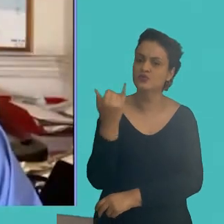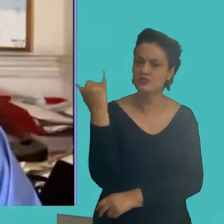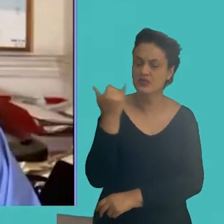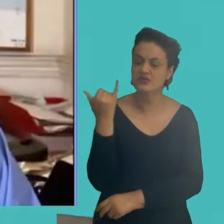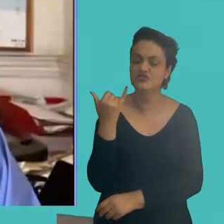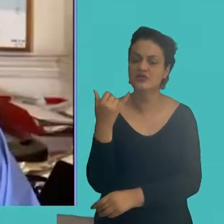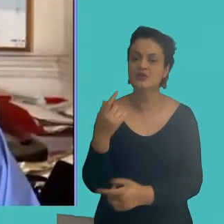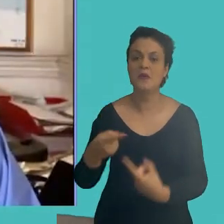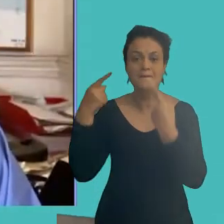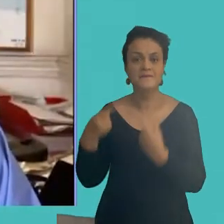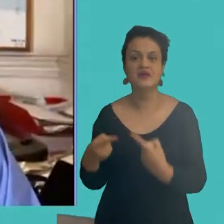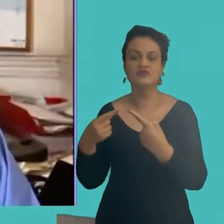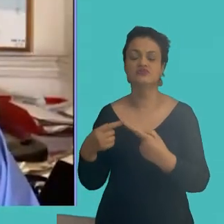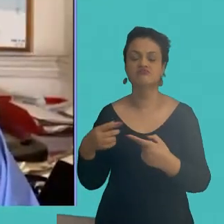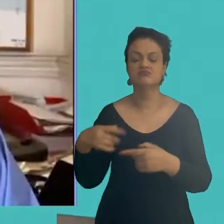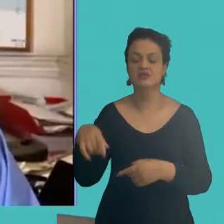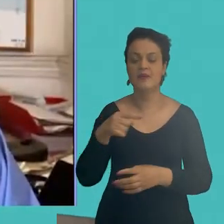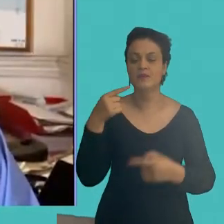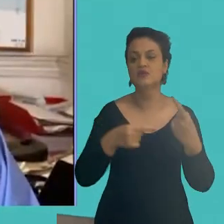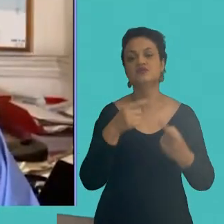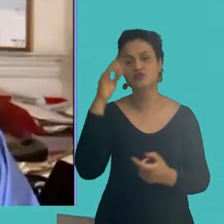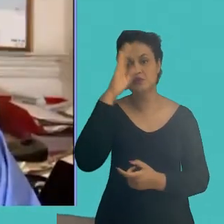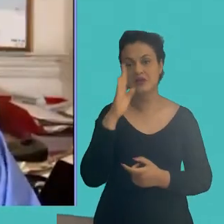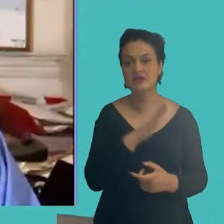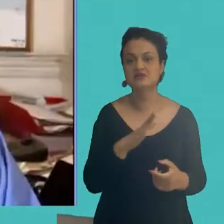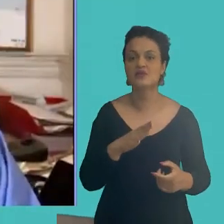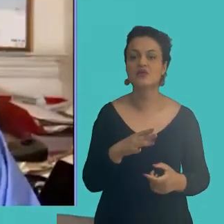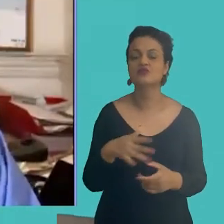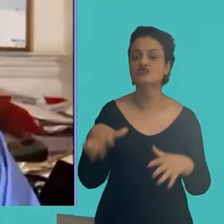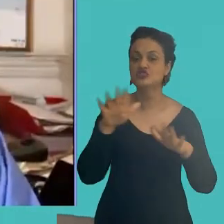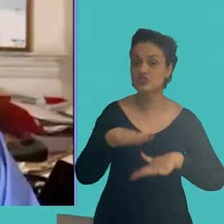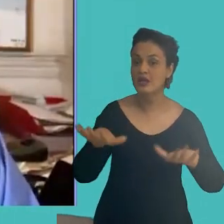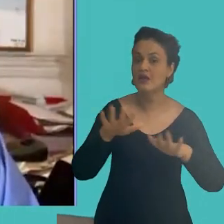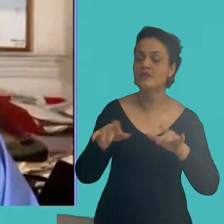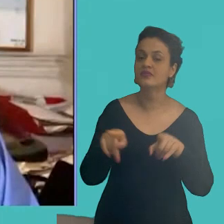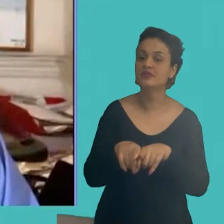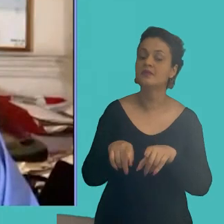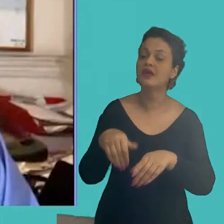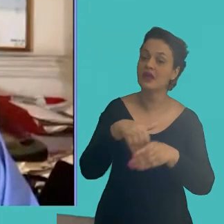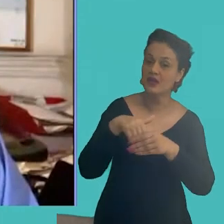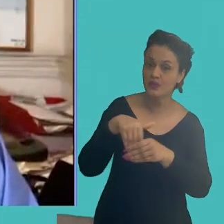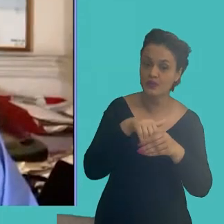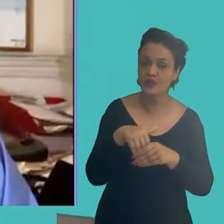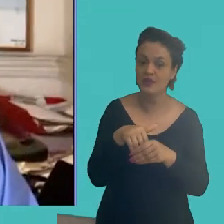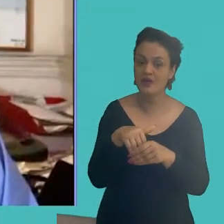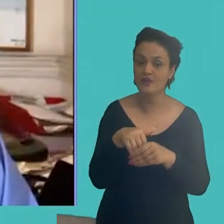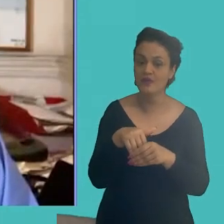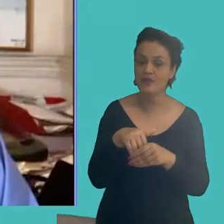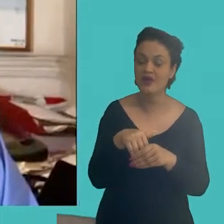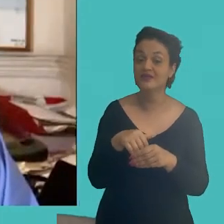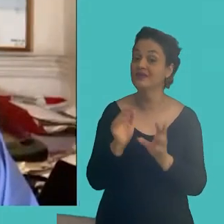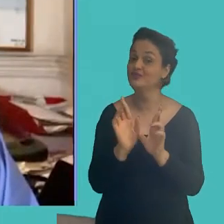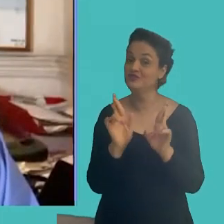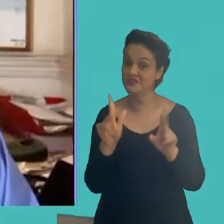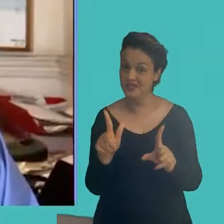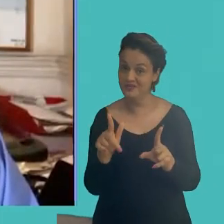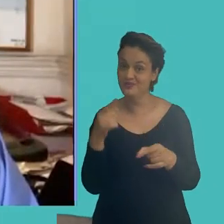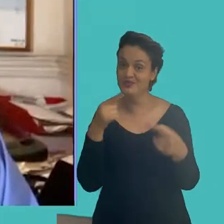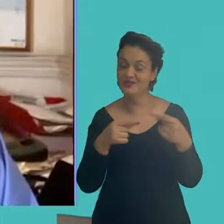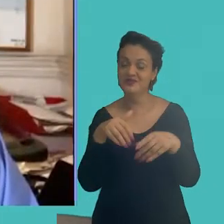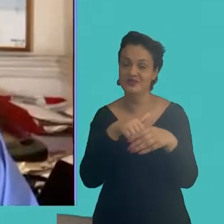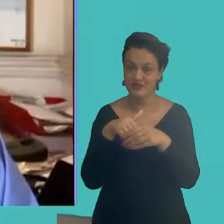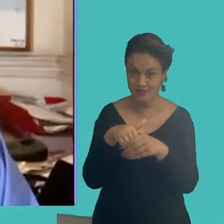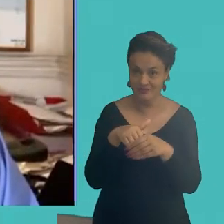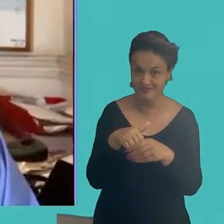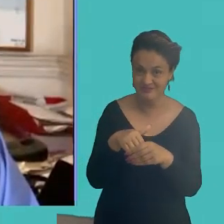político brasileiro em geral e no embate político eleitoral. Notem que eu estou fazendo uma diferenciação aqui entre aquilo que